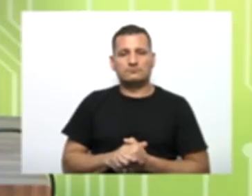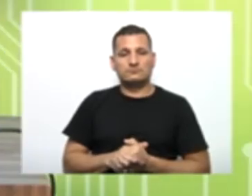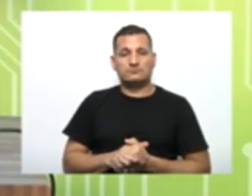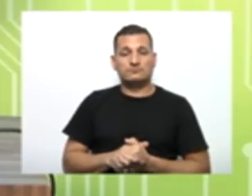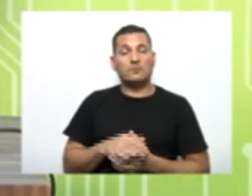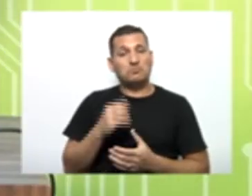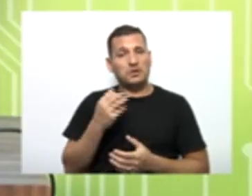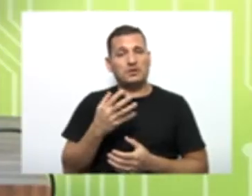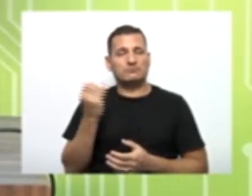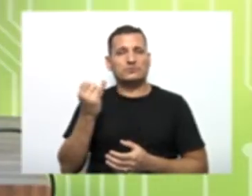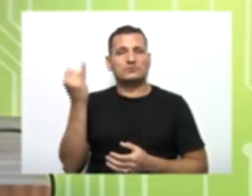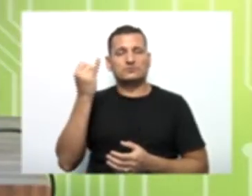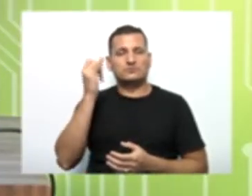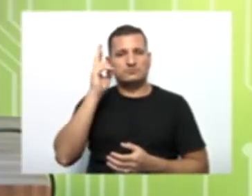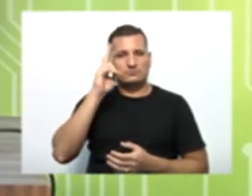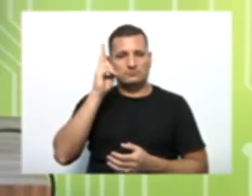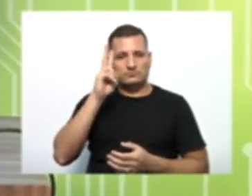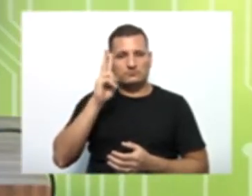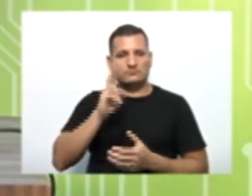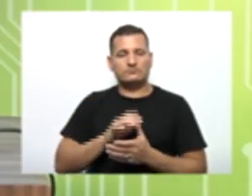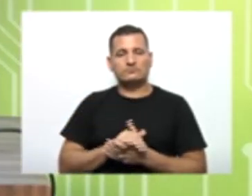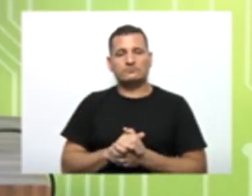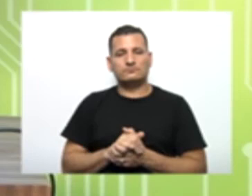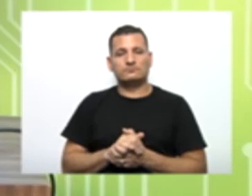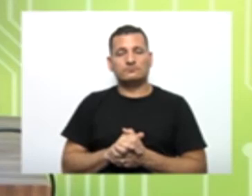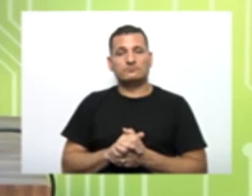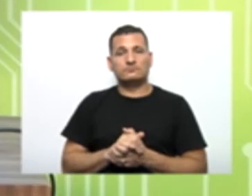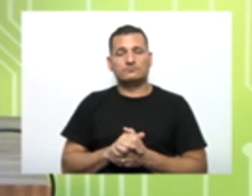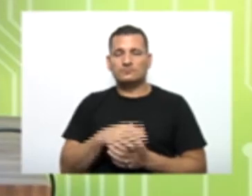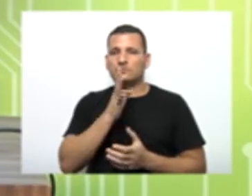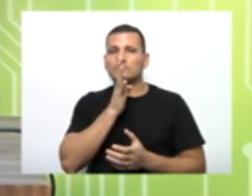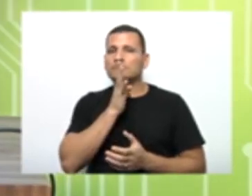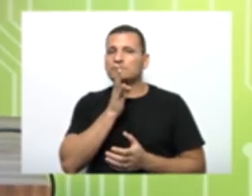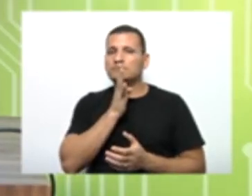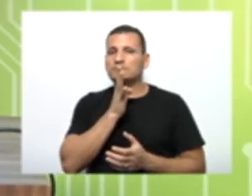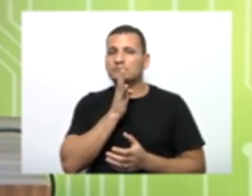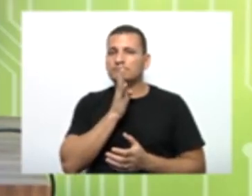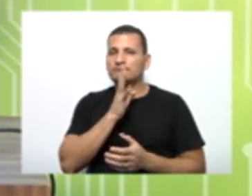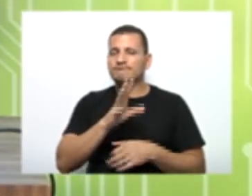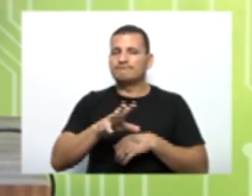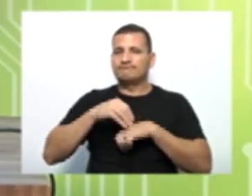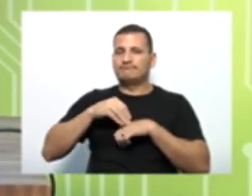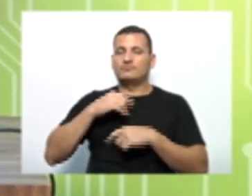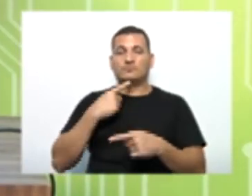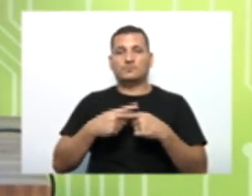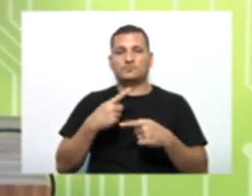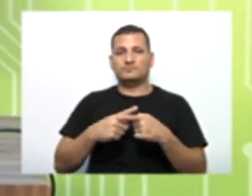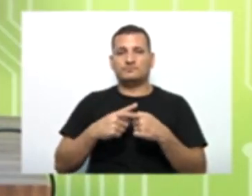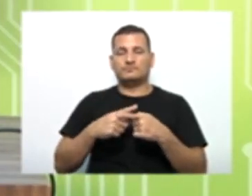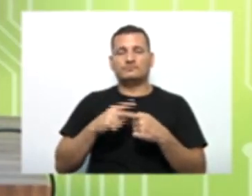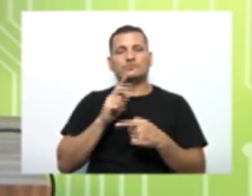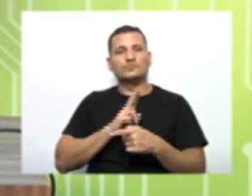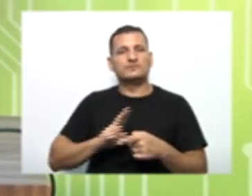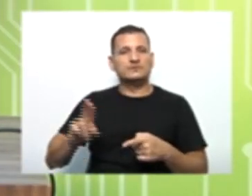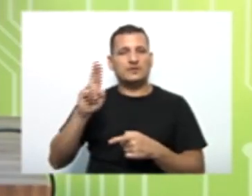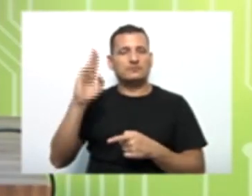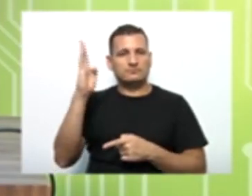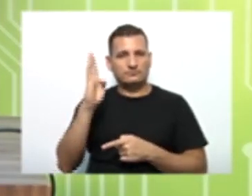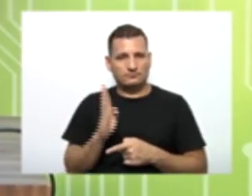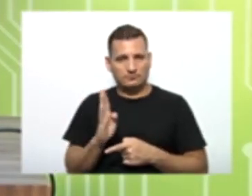escola Juscelino Kubitschek fizeram um dicionário ético sensacional e inspiraram outras escolas a